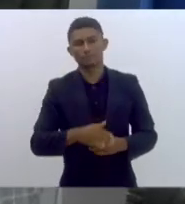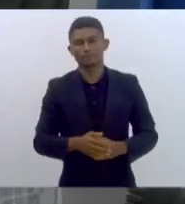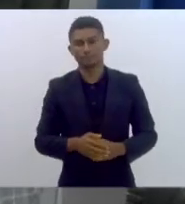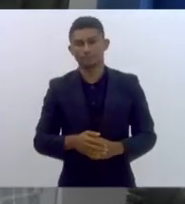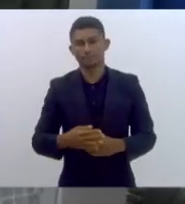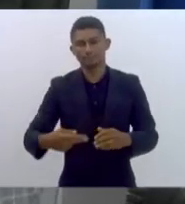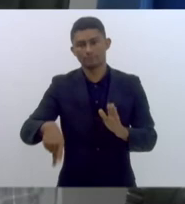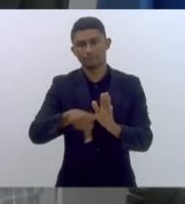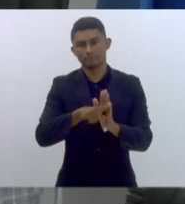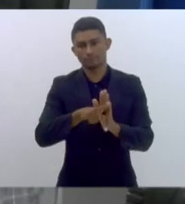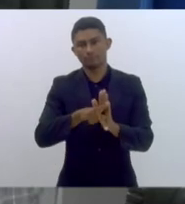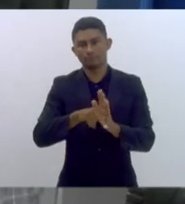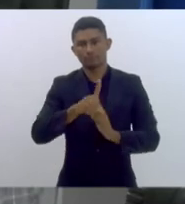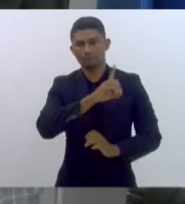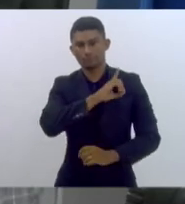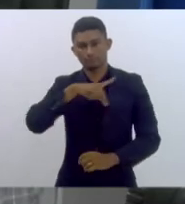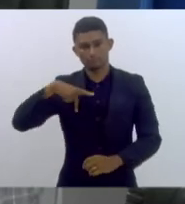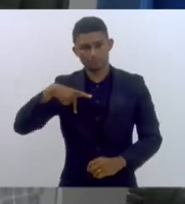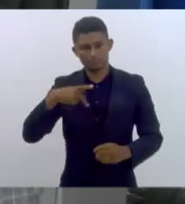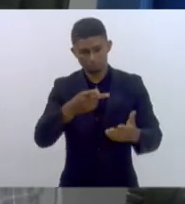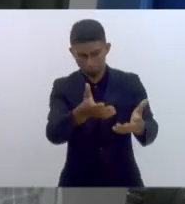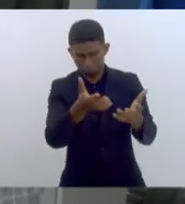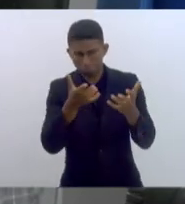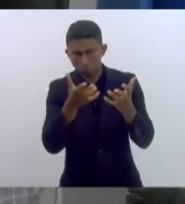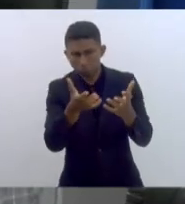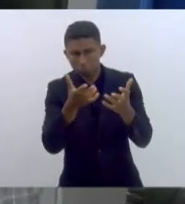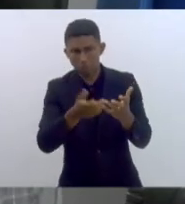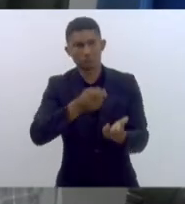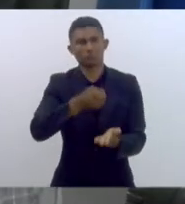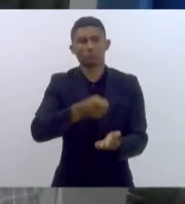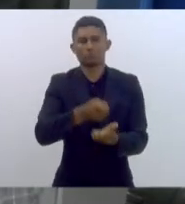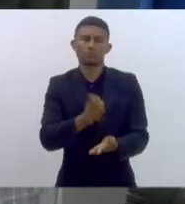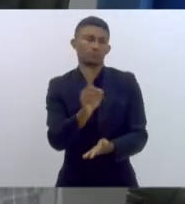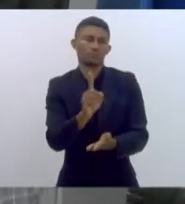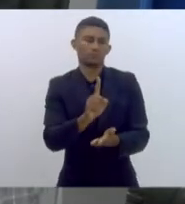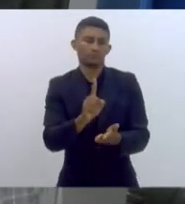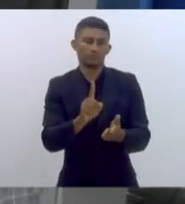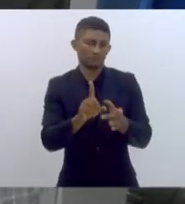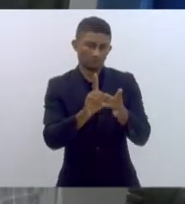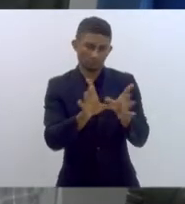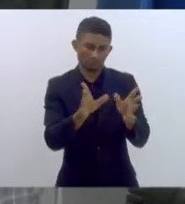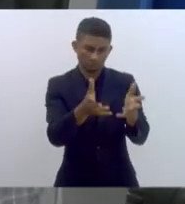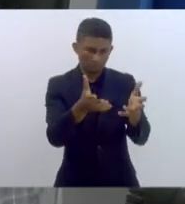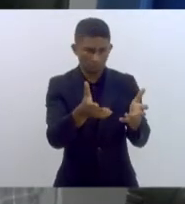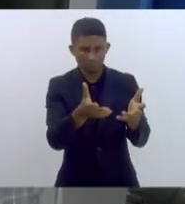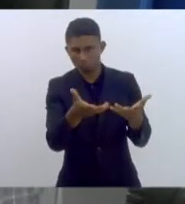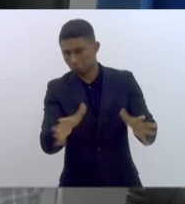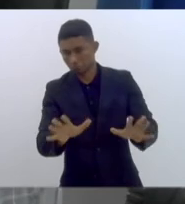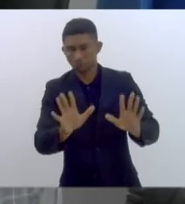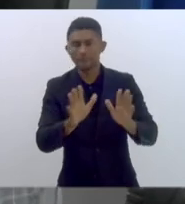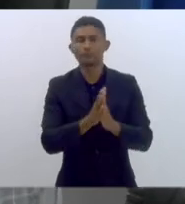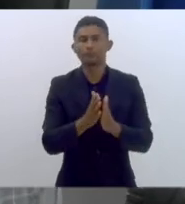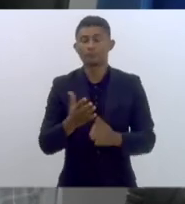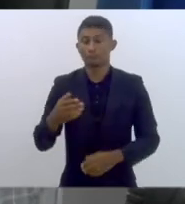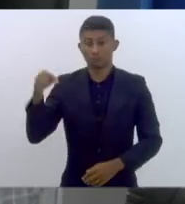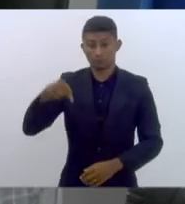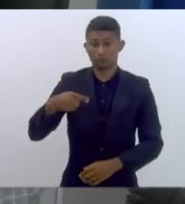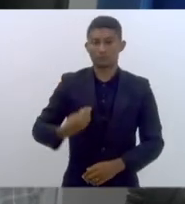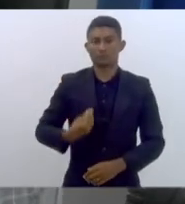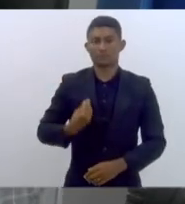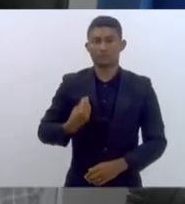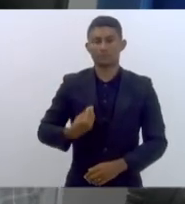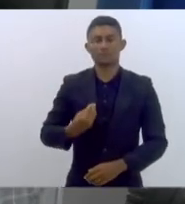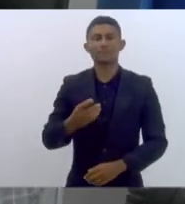Defensoria. Se quiser, né? Obrigado, não. Só estou passando na mesa aqui. E só registrando a presença, desculpe,